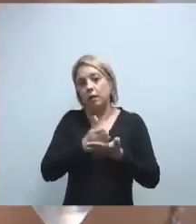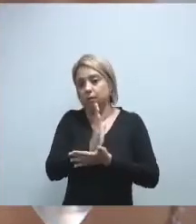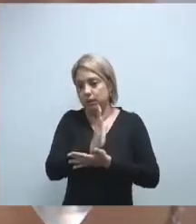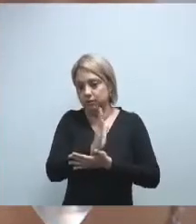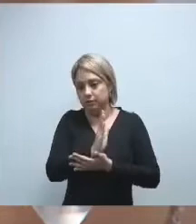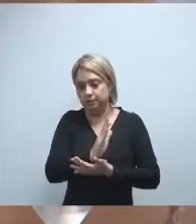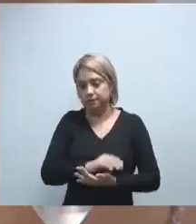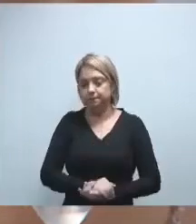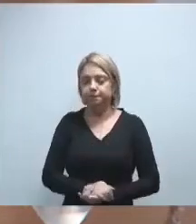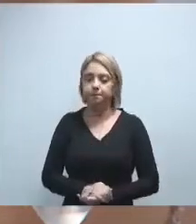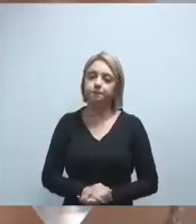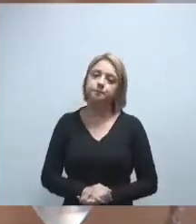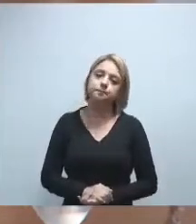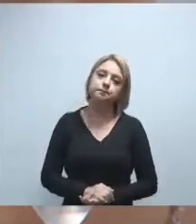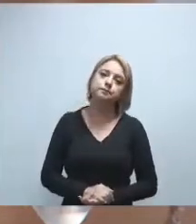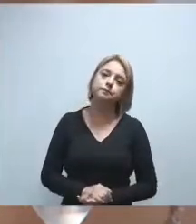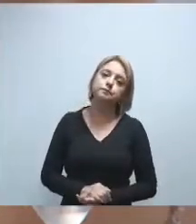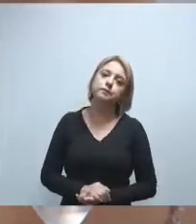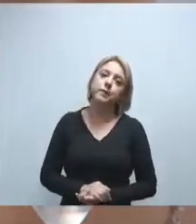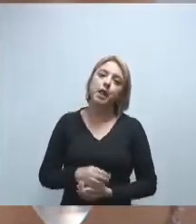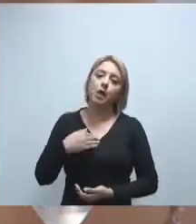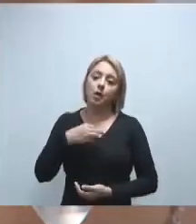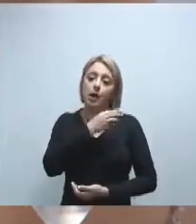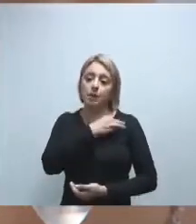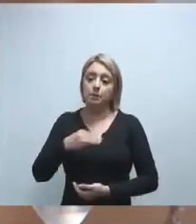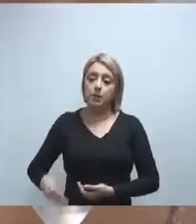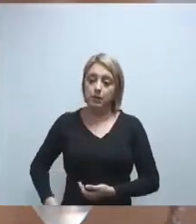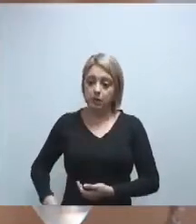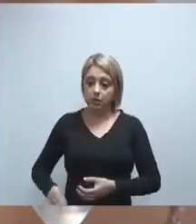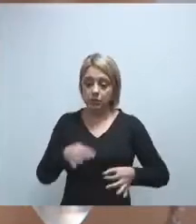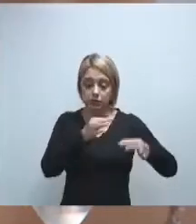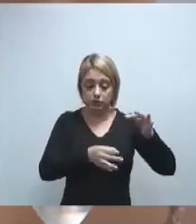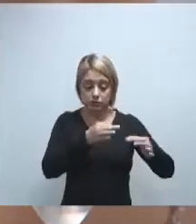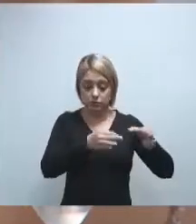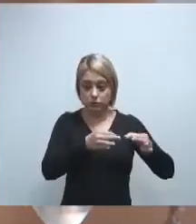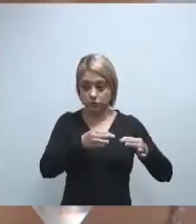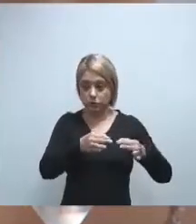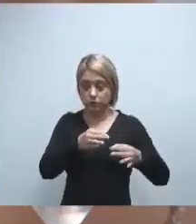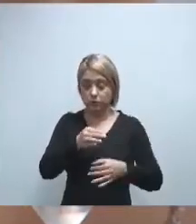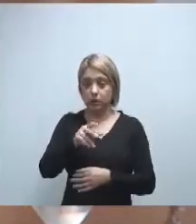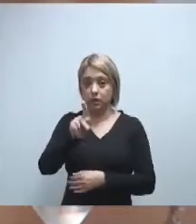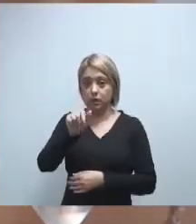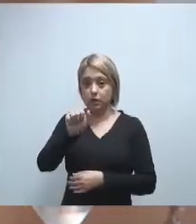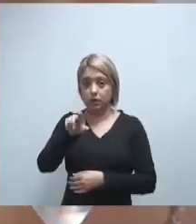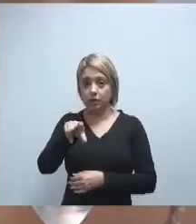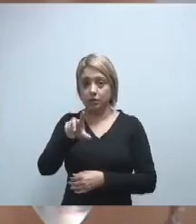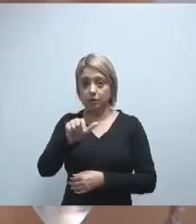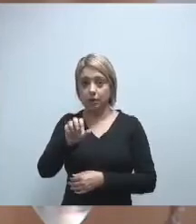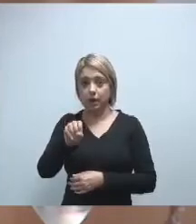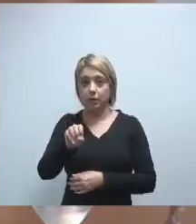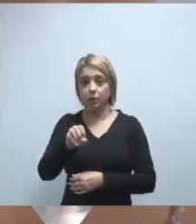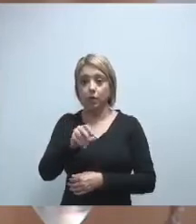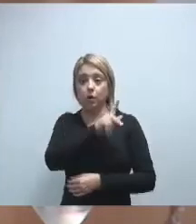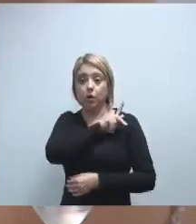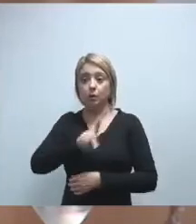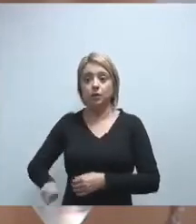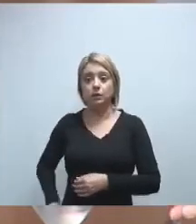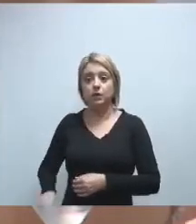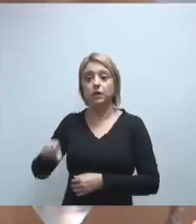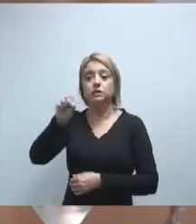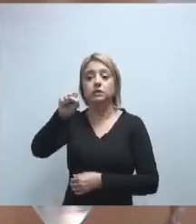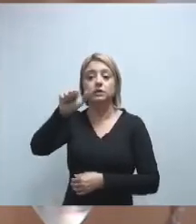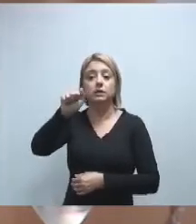promulgada é era ministro da justiça o paulo grohs a presidente da república ou amigo presidente